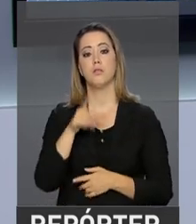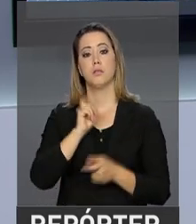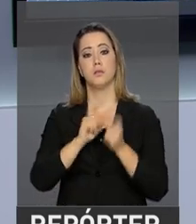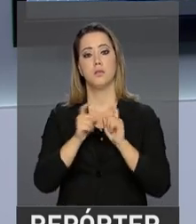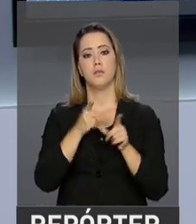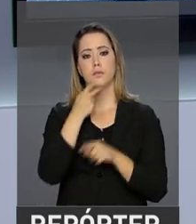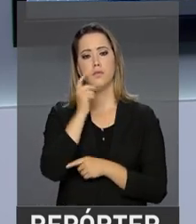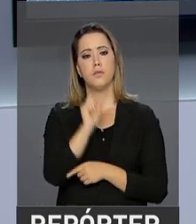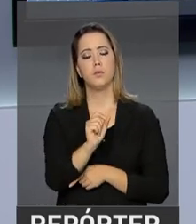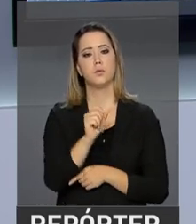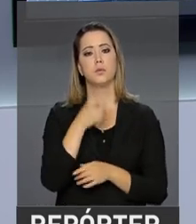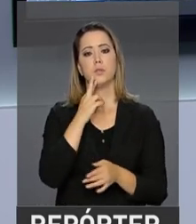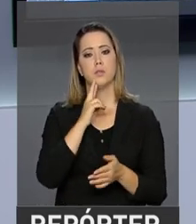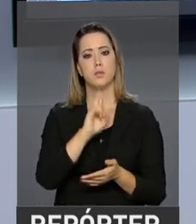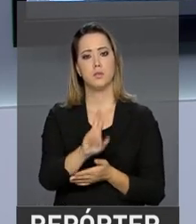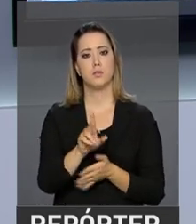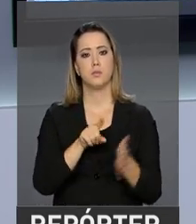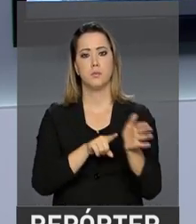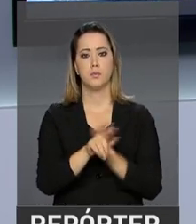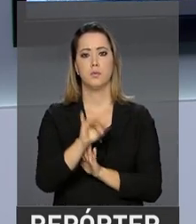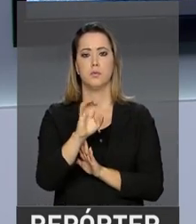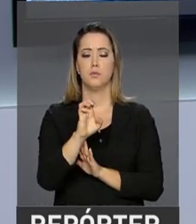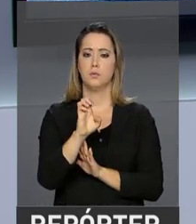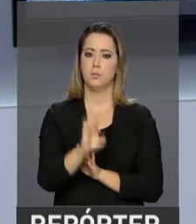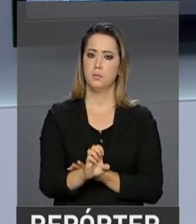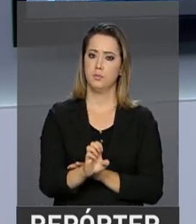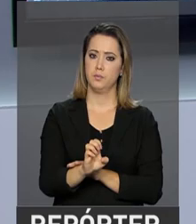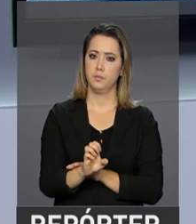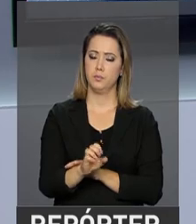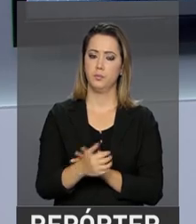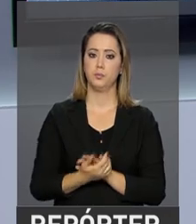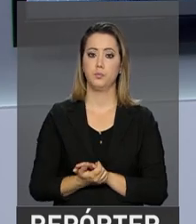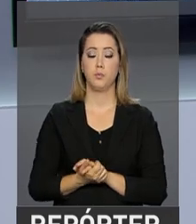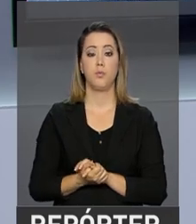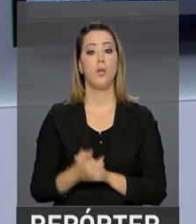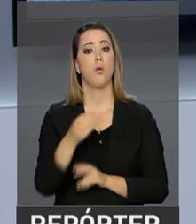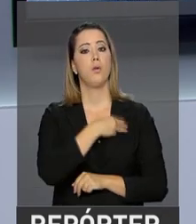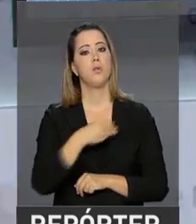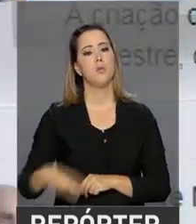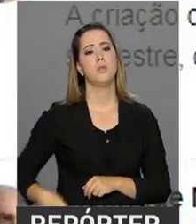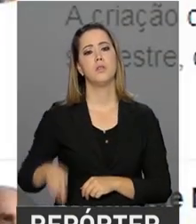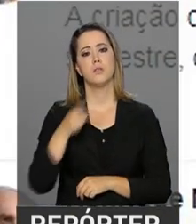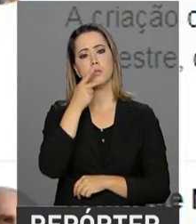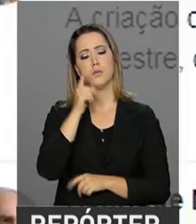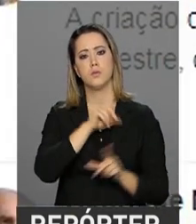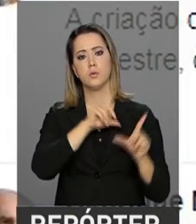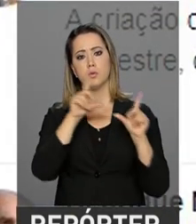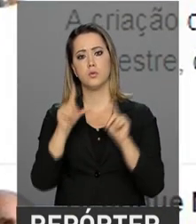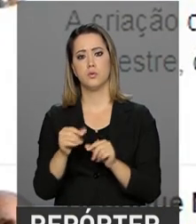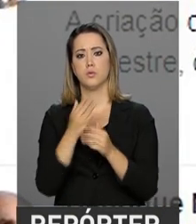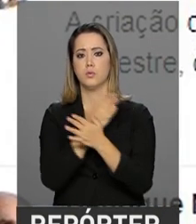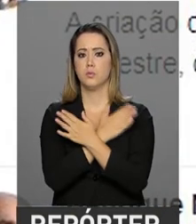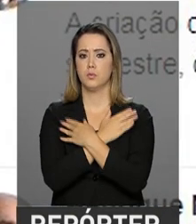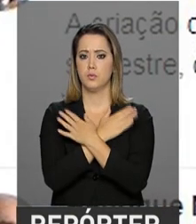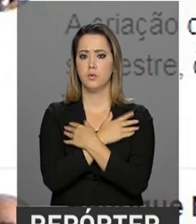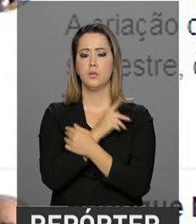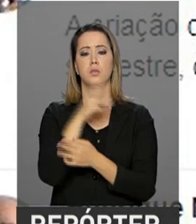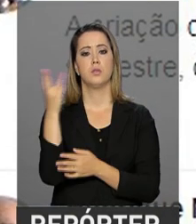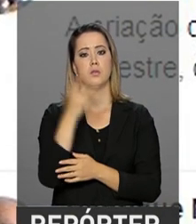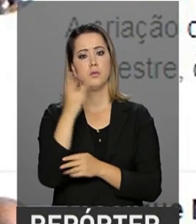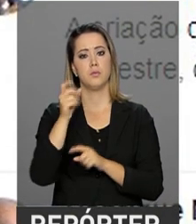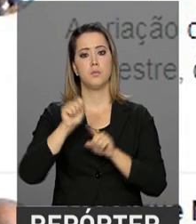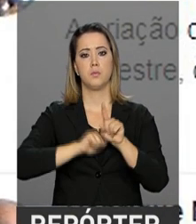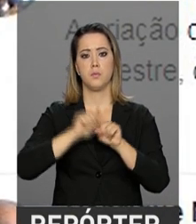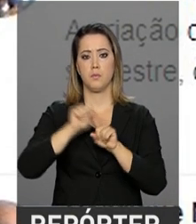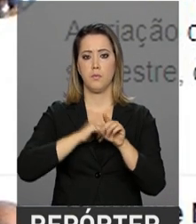Henrique Meirelles falou sobre o resultado da pesquisa de emprego do IBGE o ministro disse que o recuo no Desemprego pelo